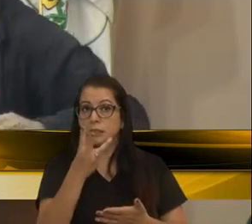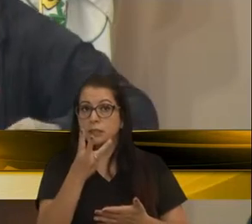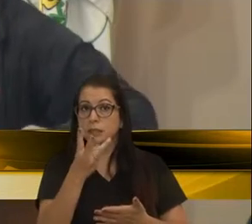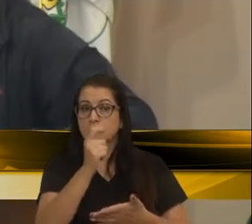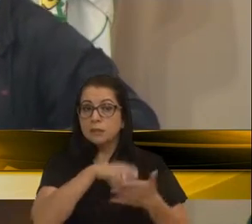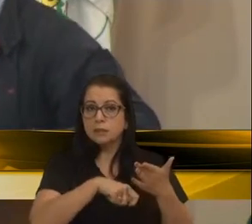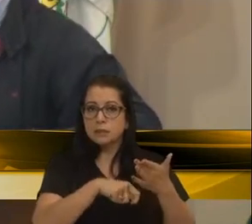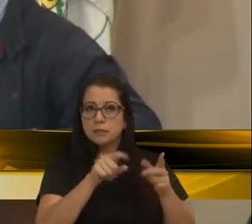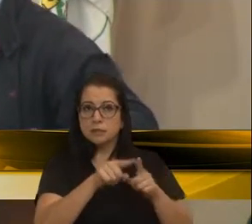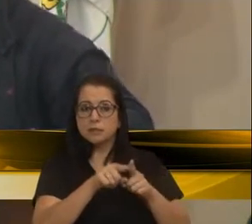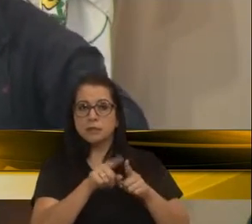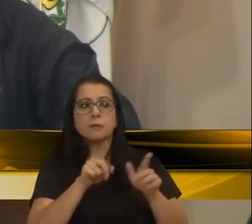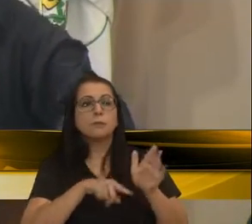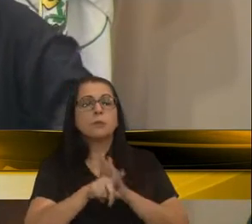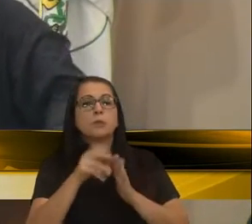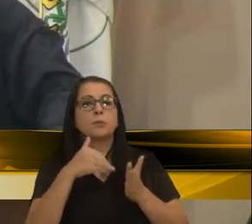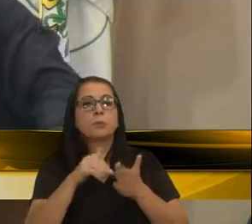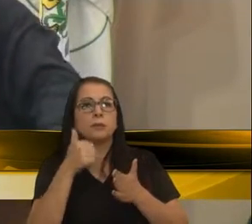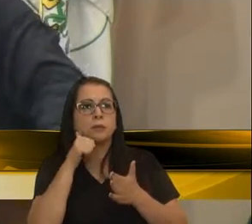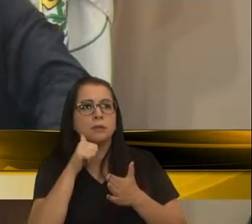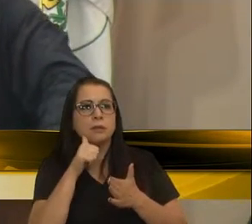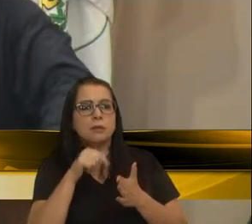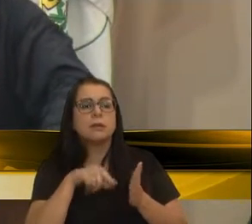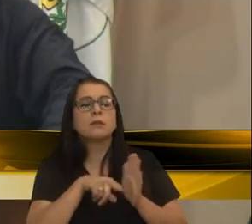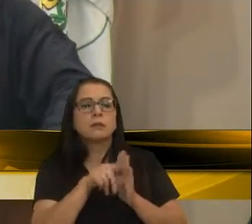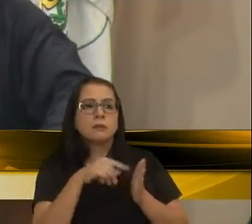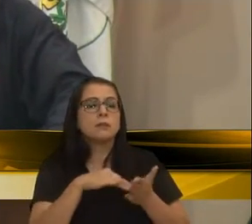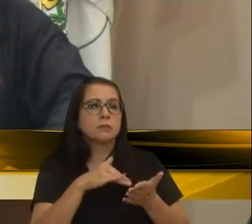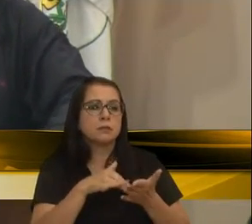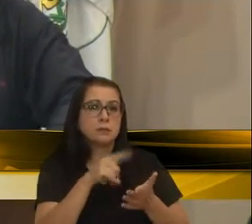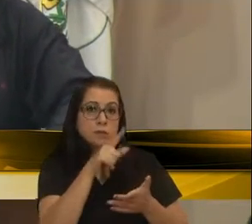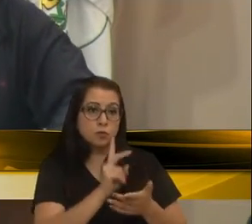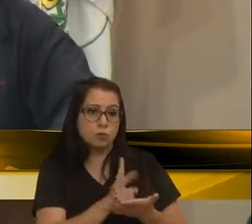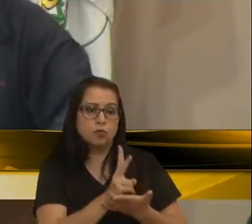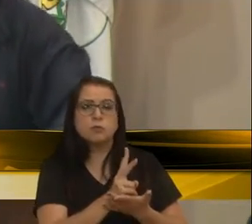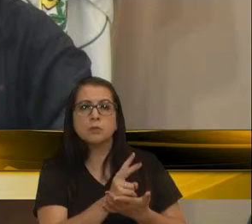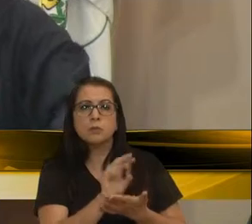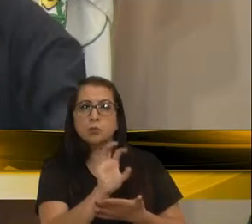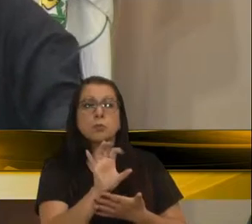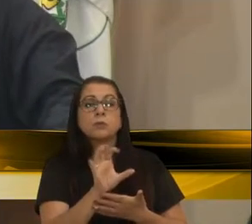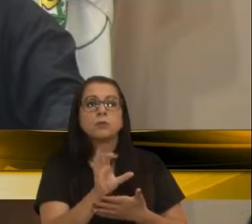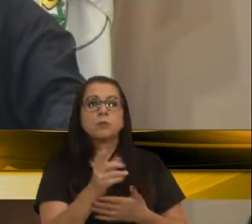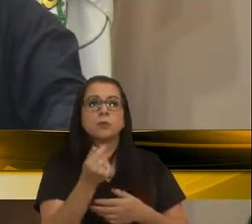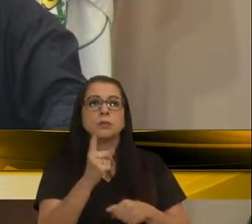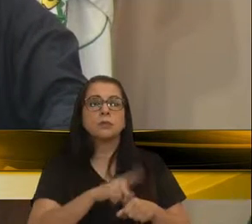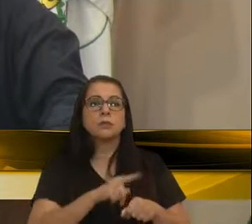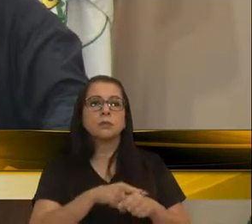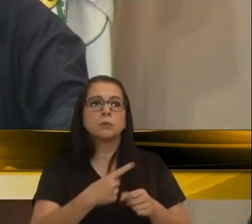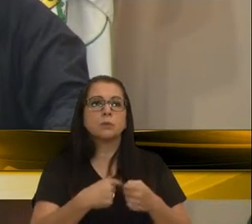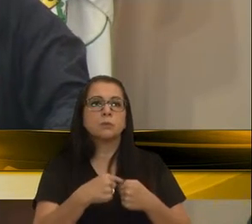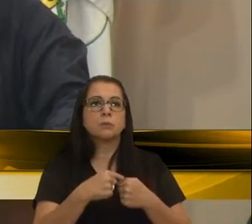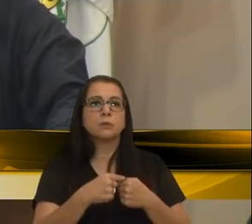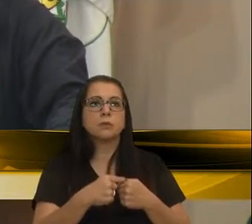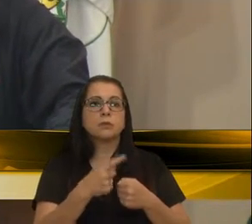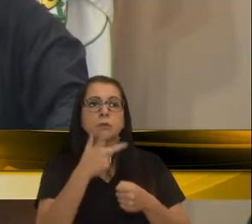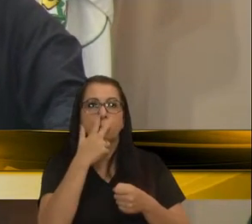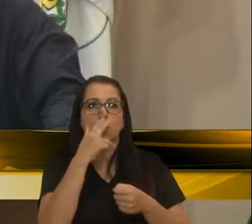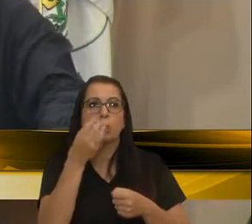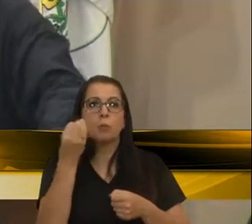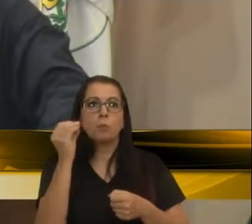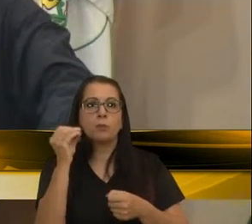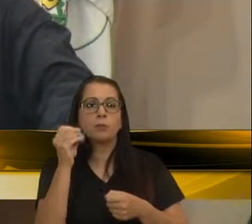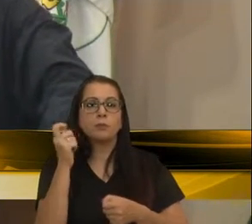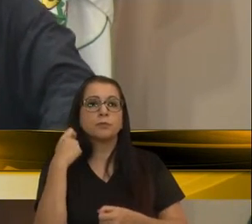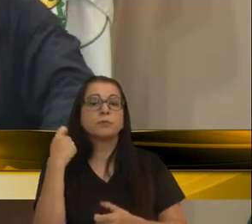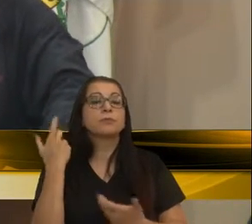e fiz a pergunta para a secretária. Secretária, se continuar assim, quanto tempo o nosso município estará que nem Porto Alegre e o